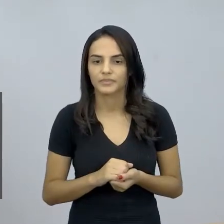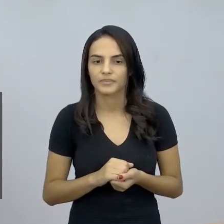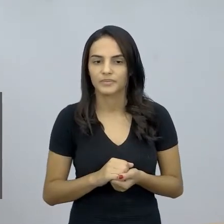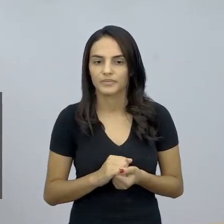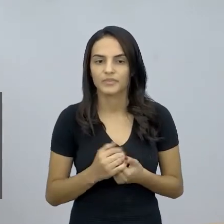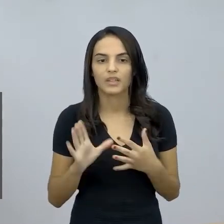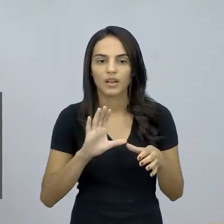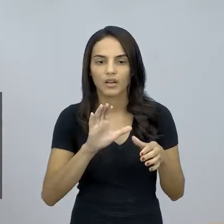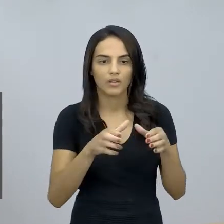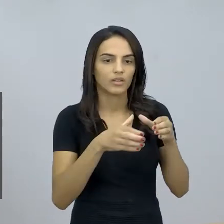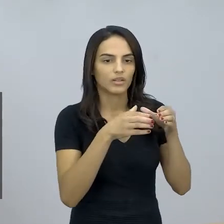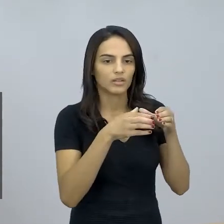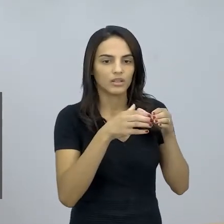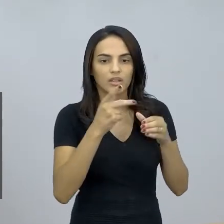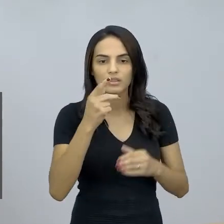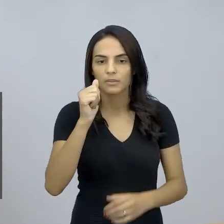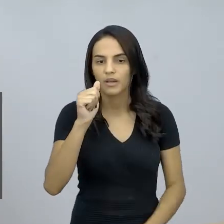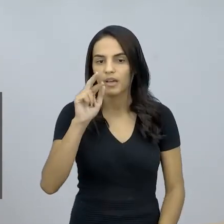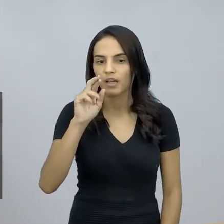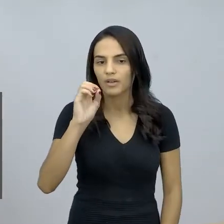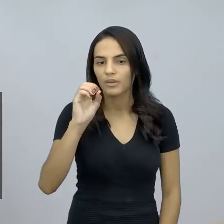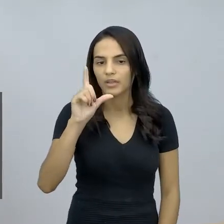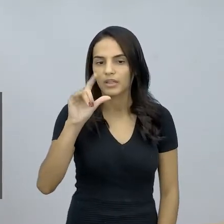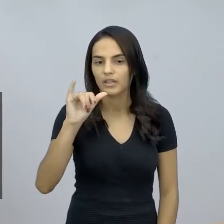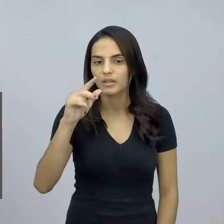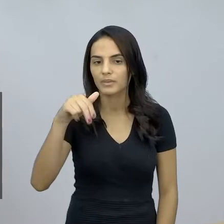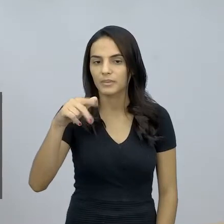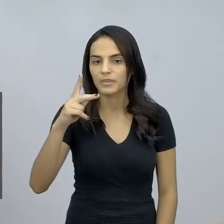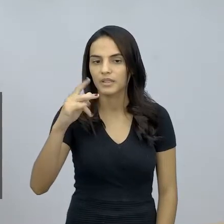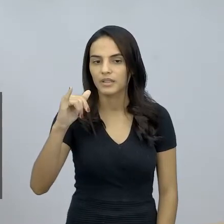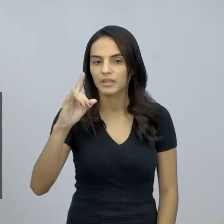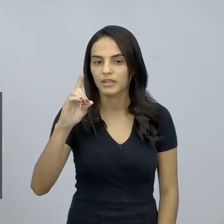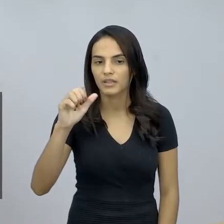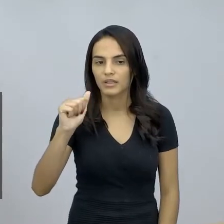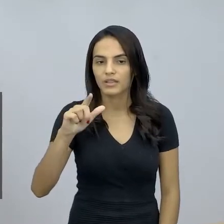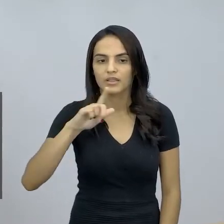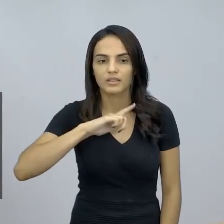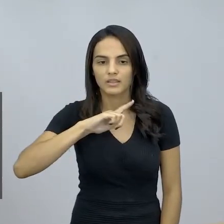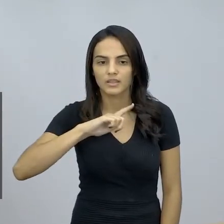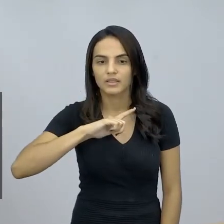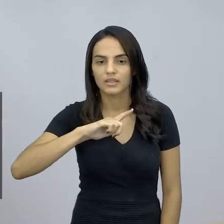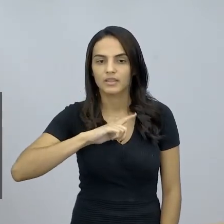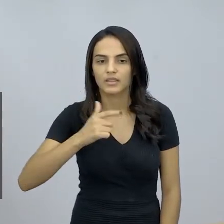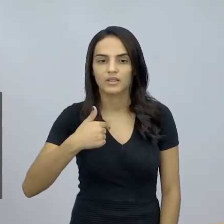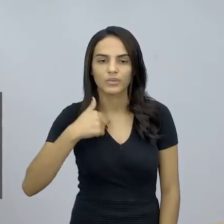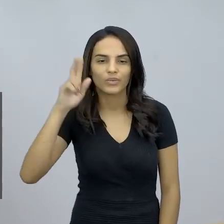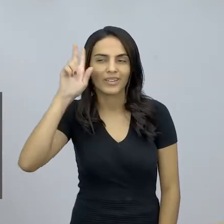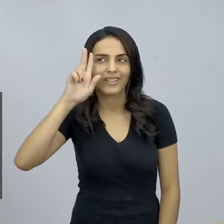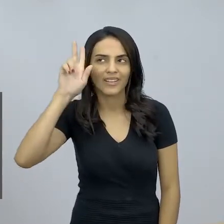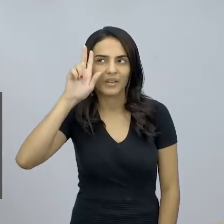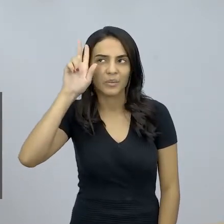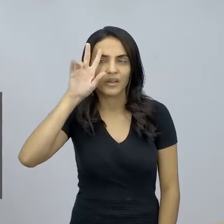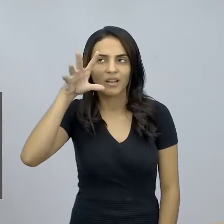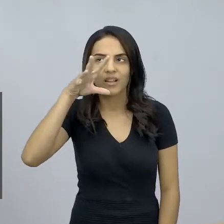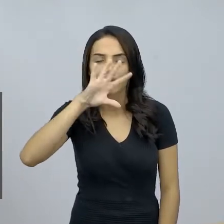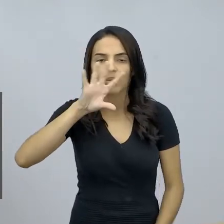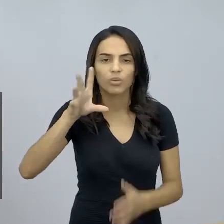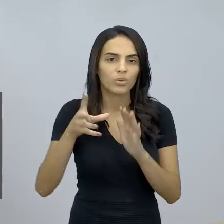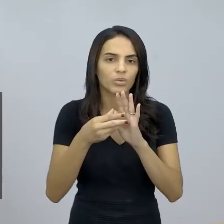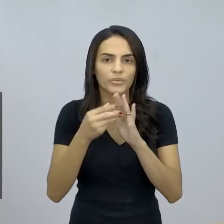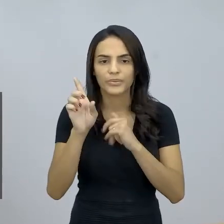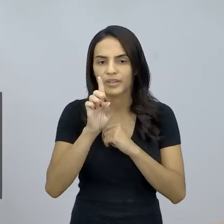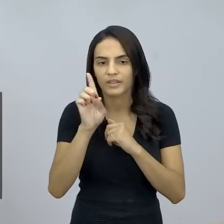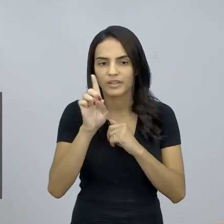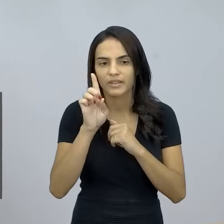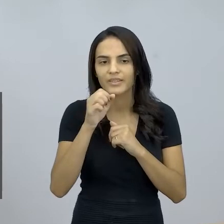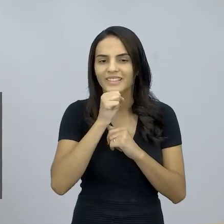da organização das Paralimpíadas. Sim. Então, tem outro que agora eu não vou me recordar o nome, que é o último agora, que o Misael é